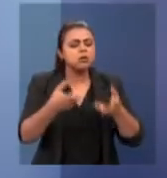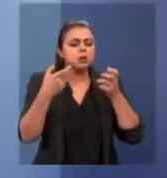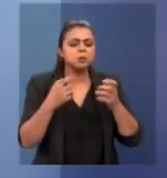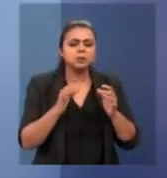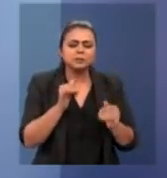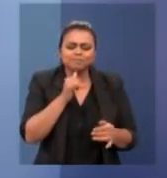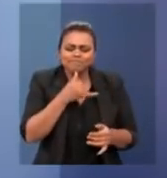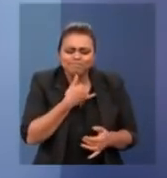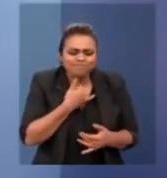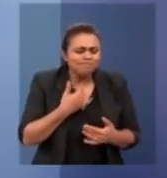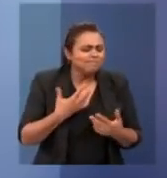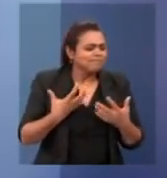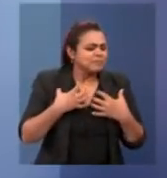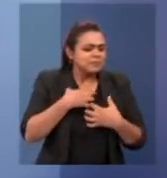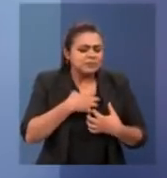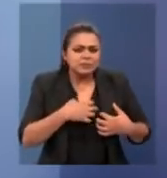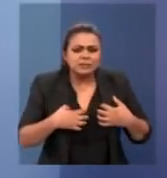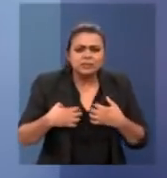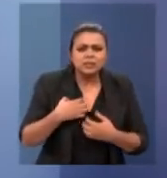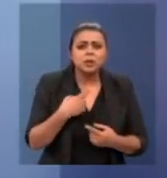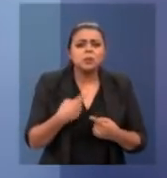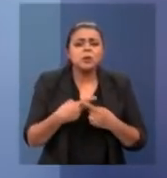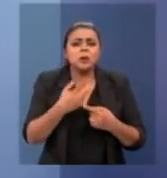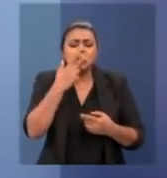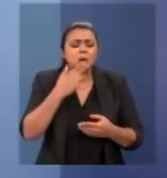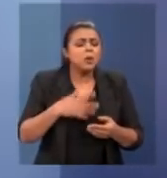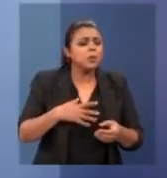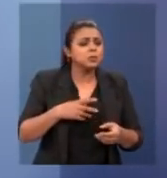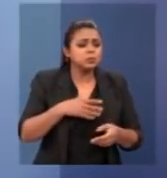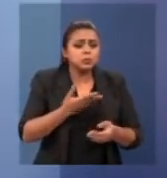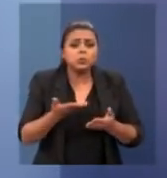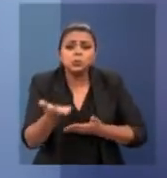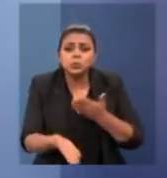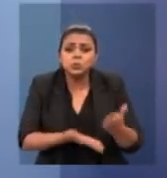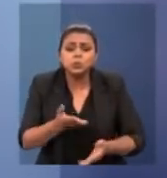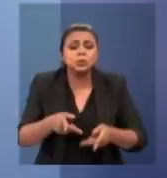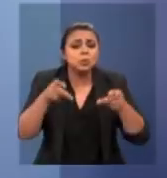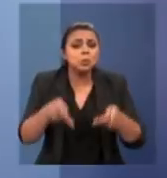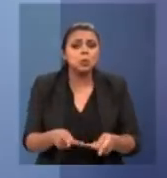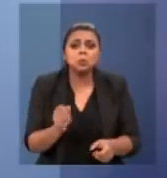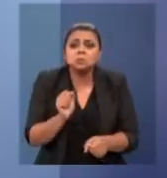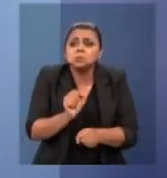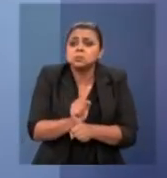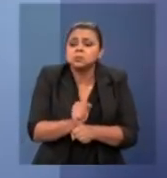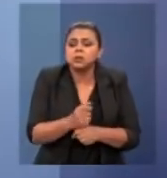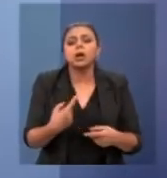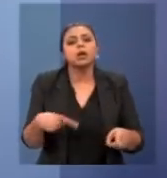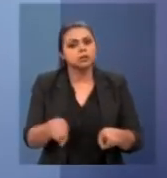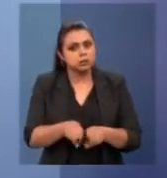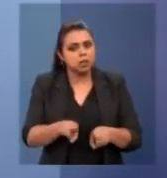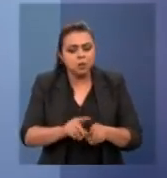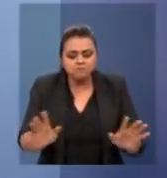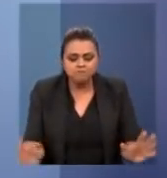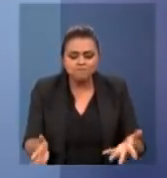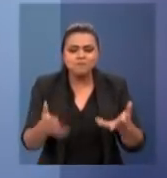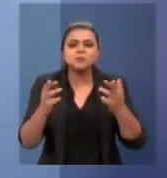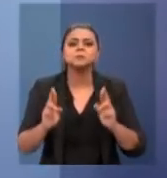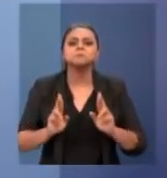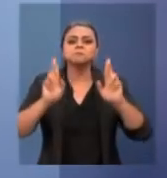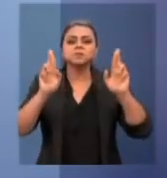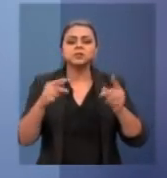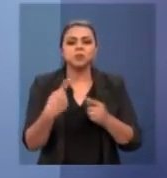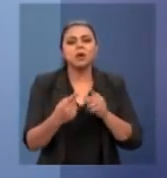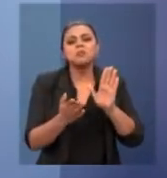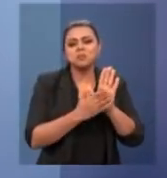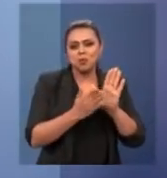esperança de muitos pela inércia de serviços públicos mas também vi renascer a esperança com a proposta que